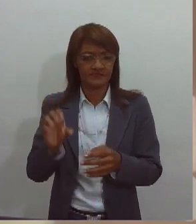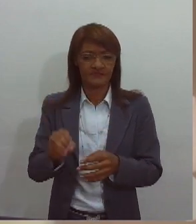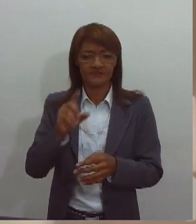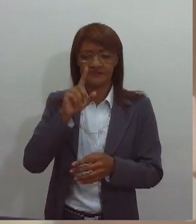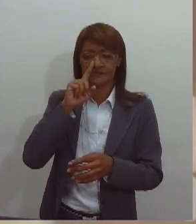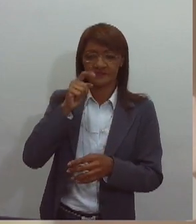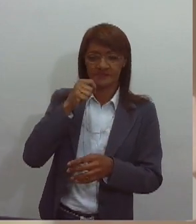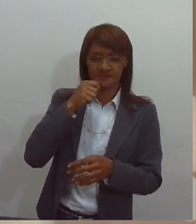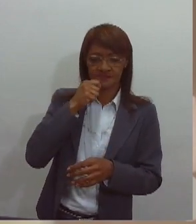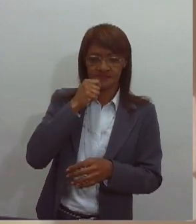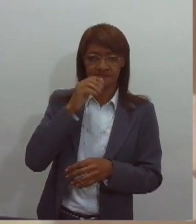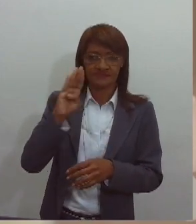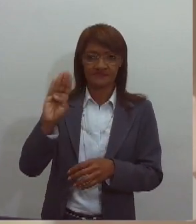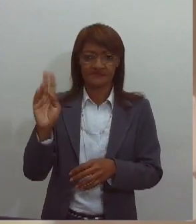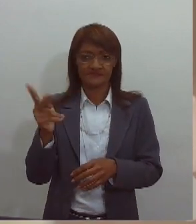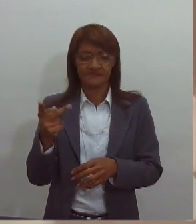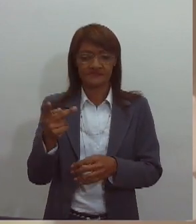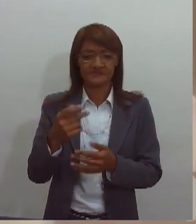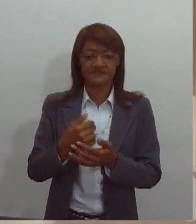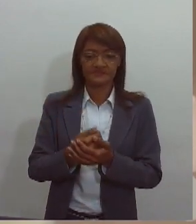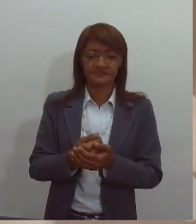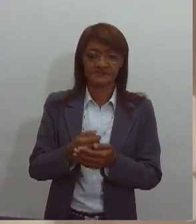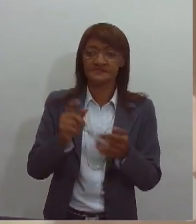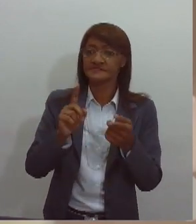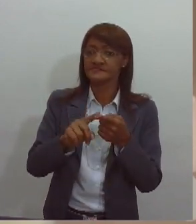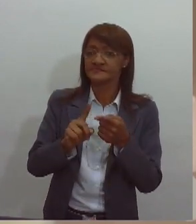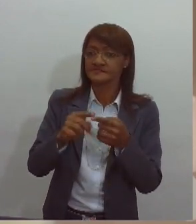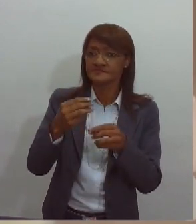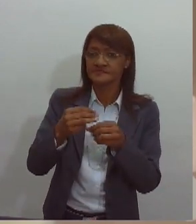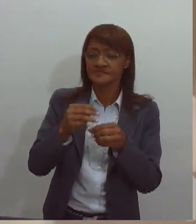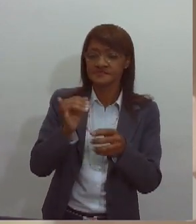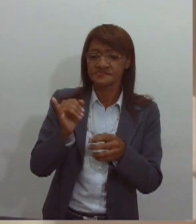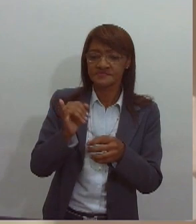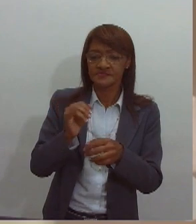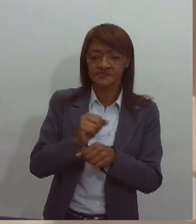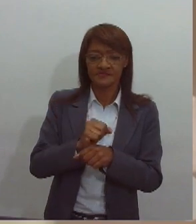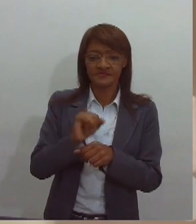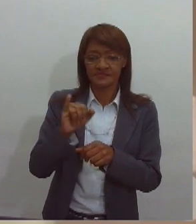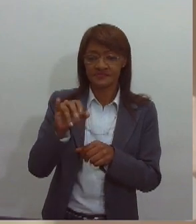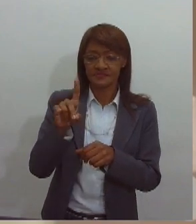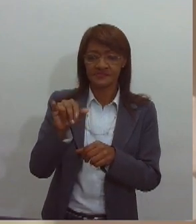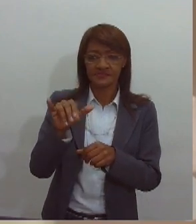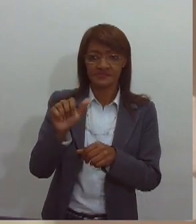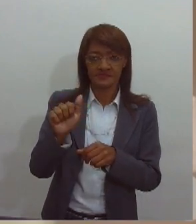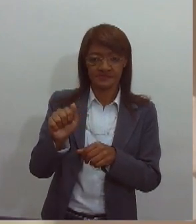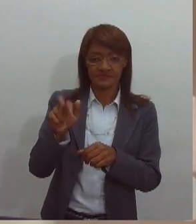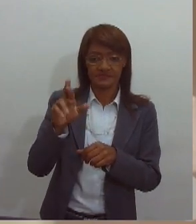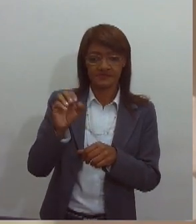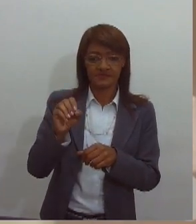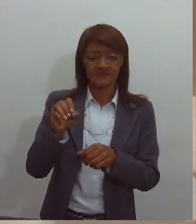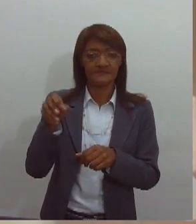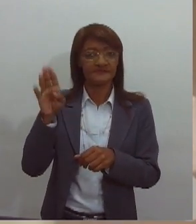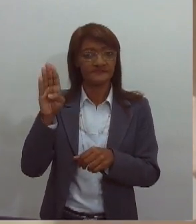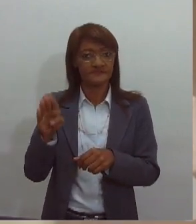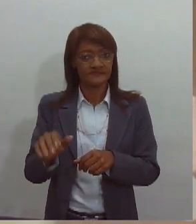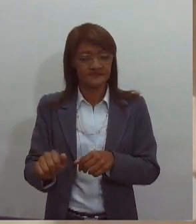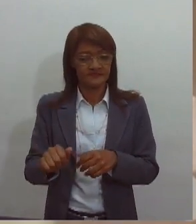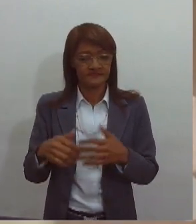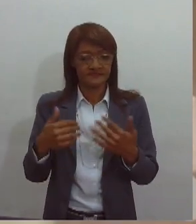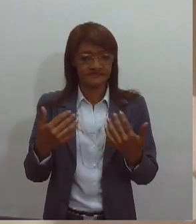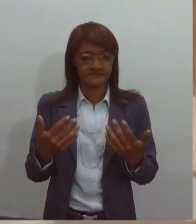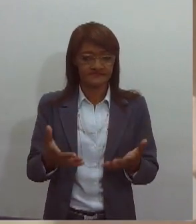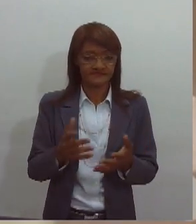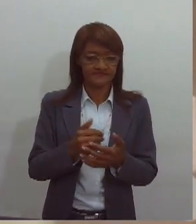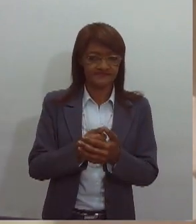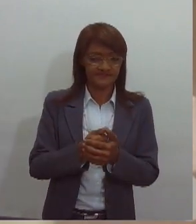experiências da cidade de Indaiatuba, por exemplo, né? A cidade de Araguaína, a cidade de Palmas. Então,